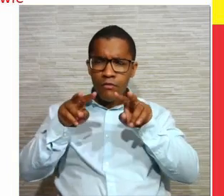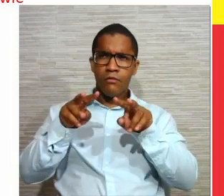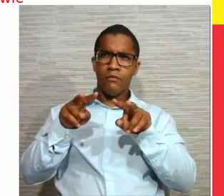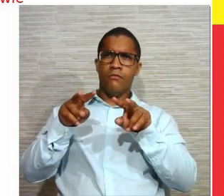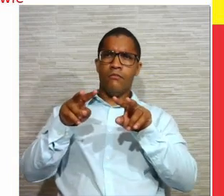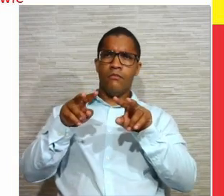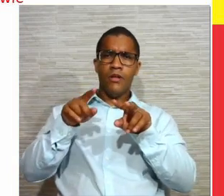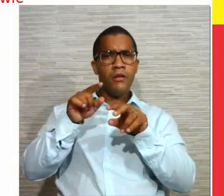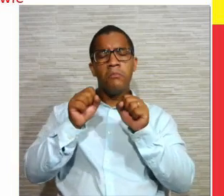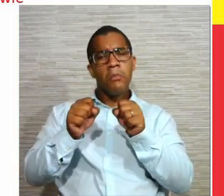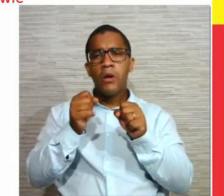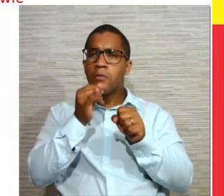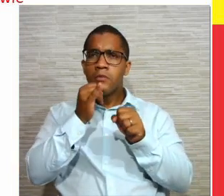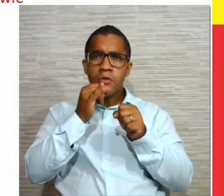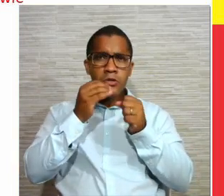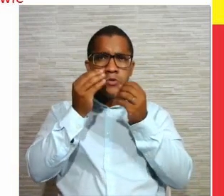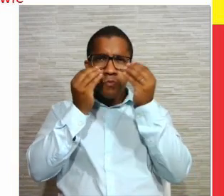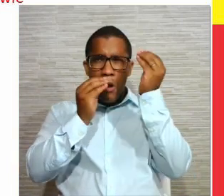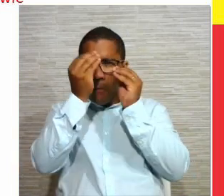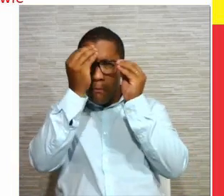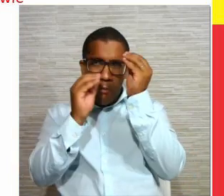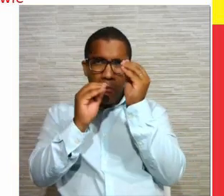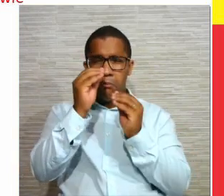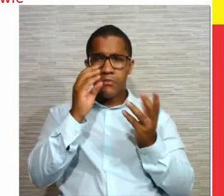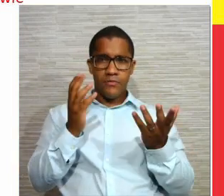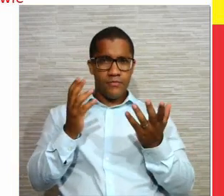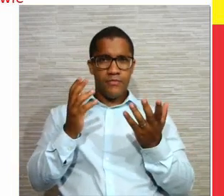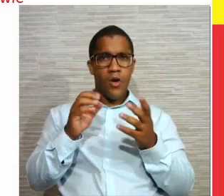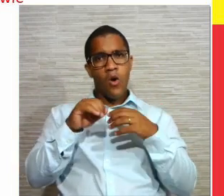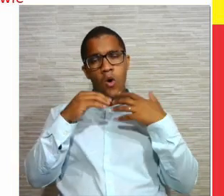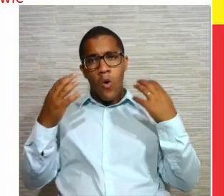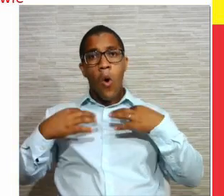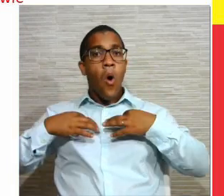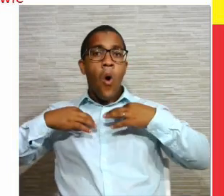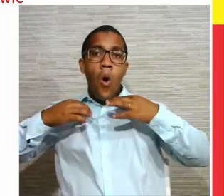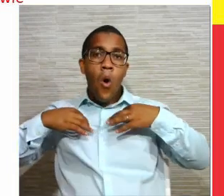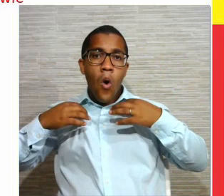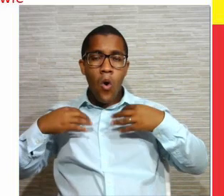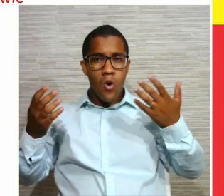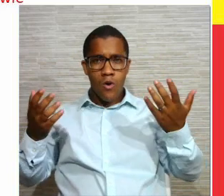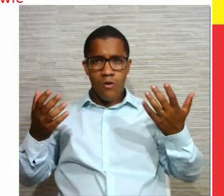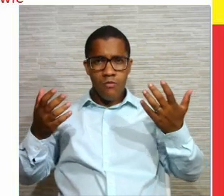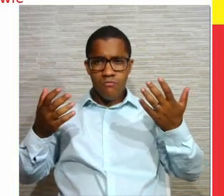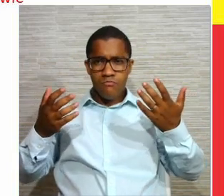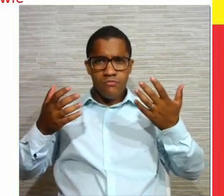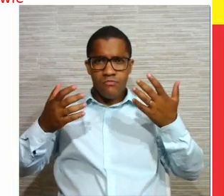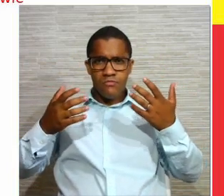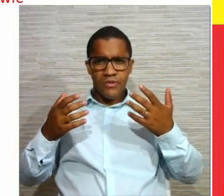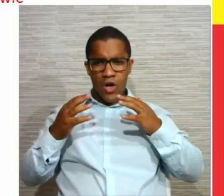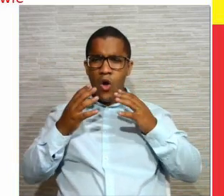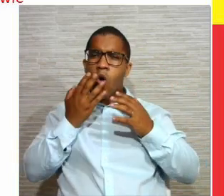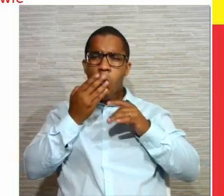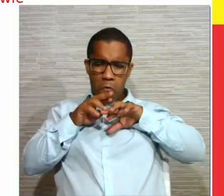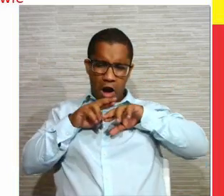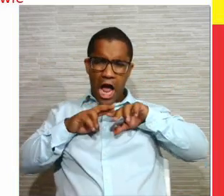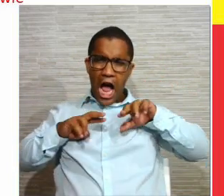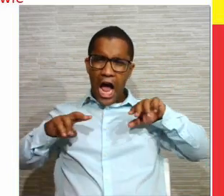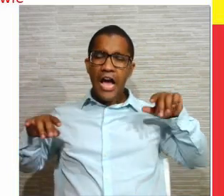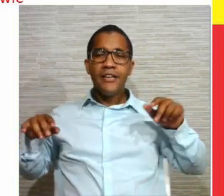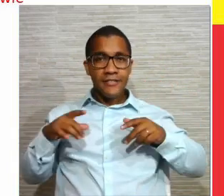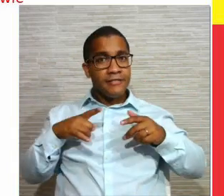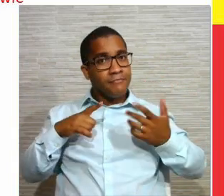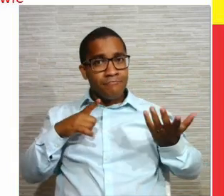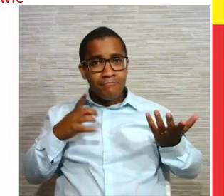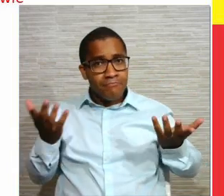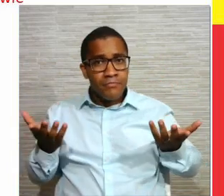Visual, né? Eles podiam aparecer com maquiagens, ou a vestimenta com óculos grandes, com roupas bastante coloridas,